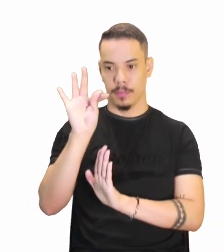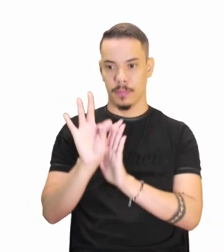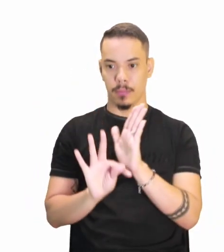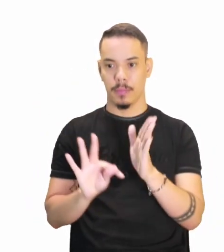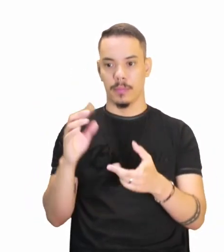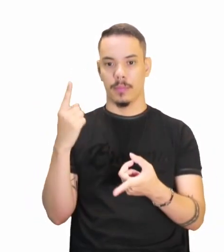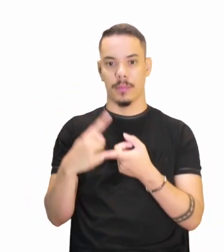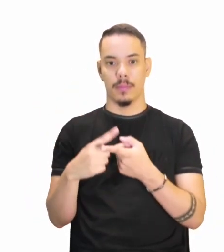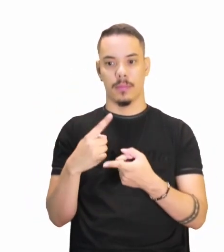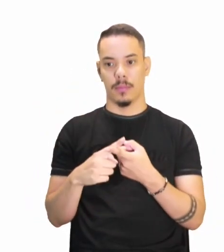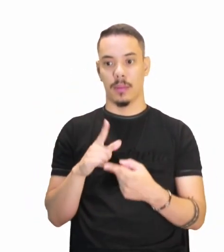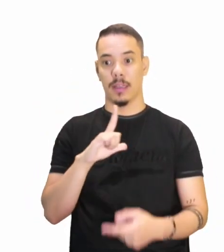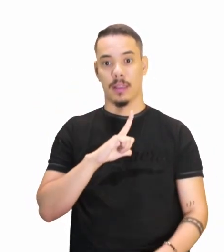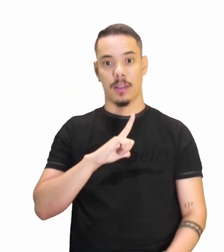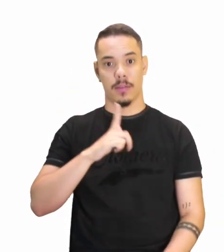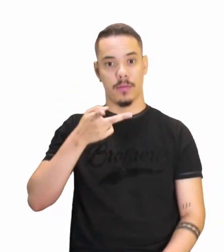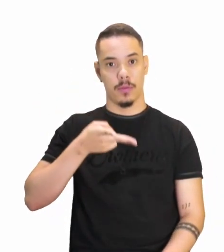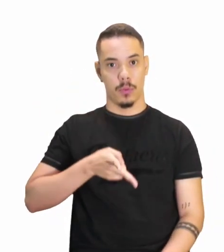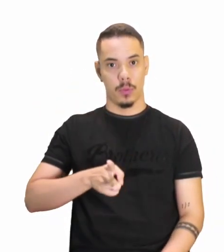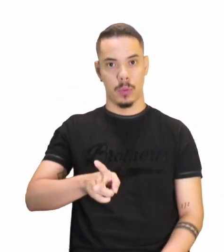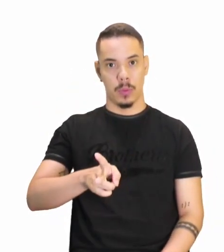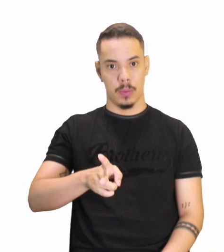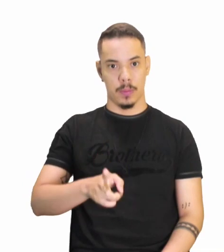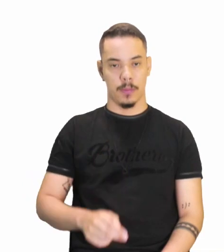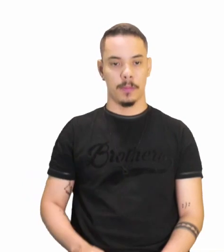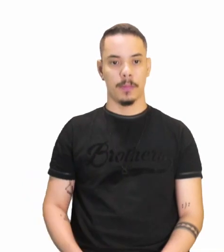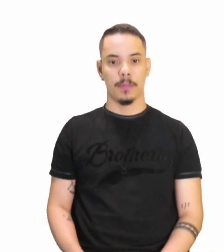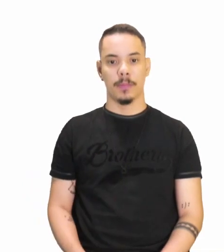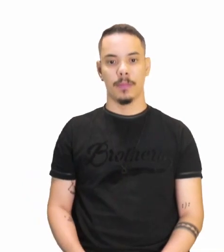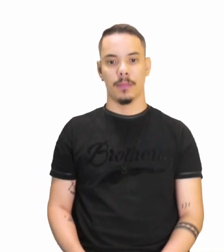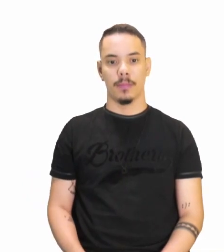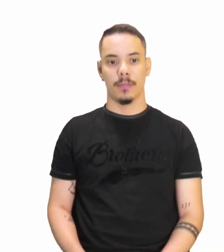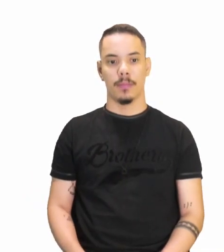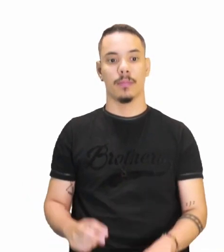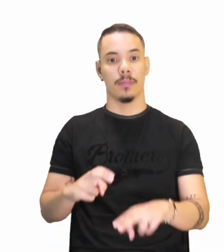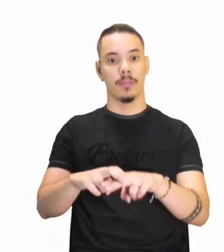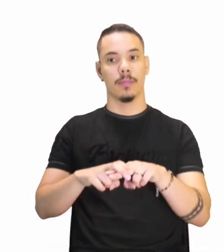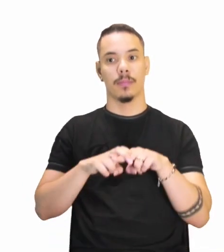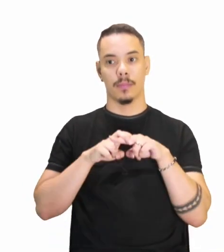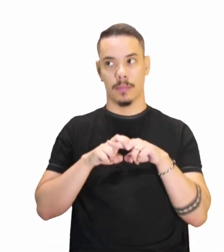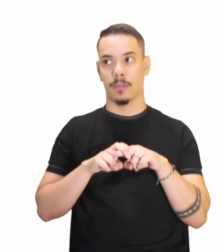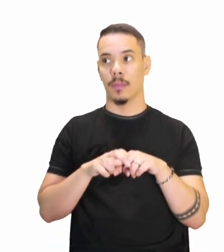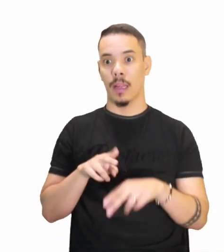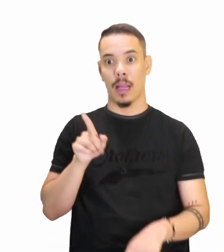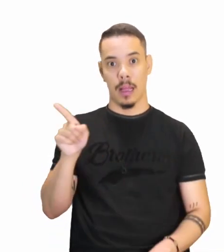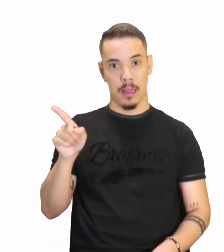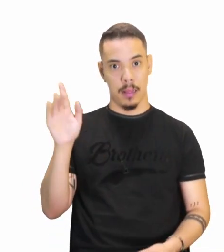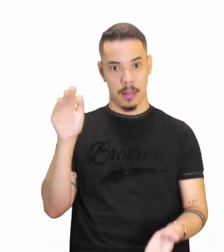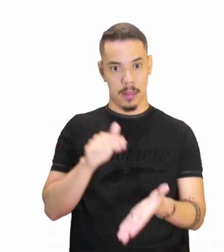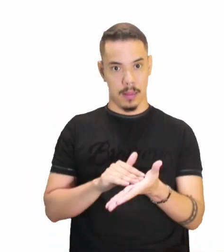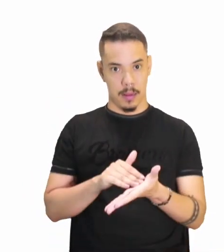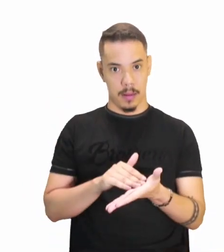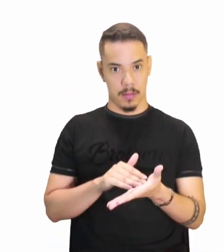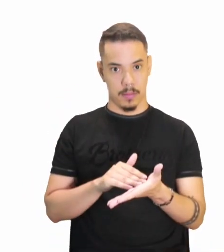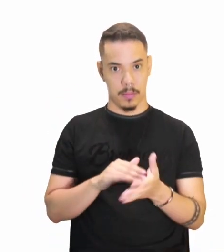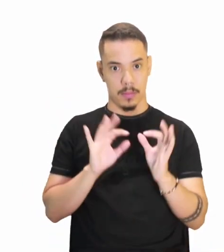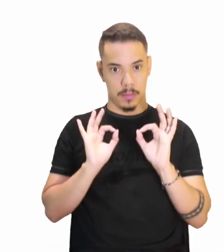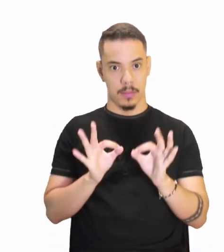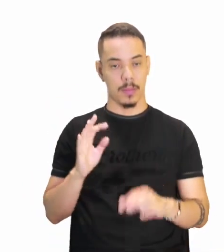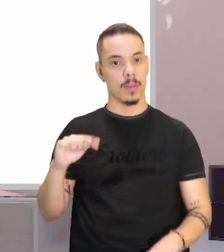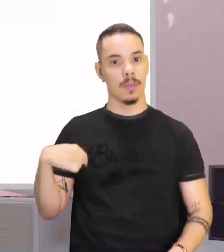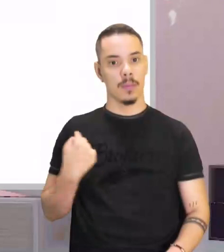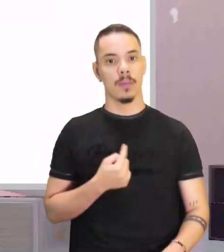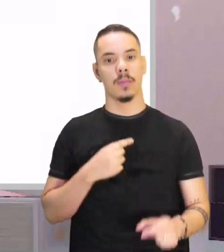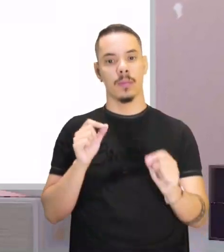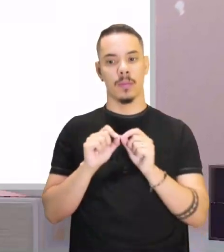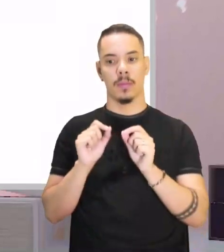que houve continuidade Tá ok então amadinho até aqui a gente faz a